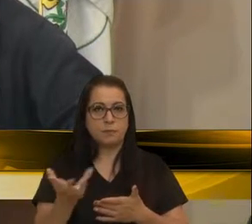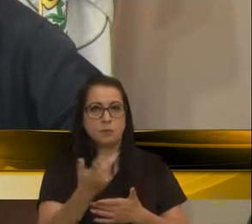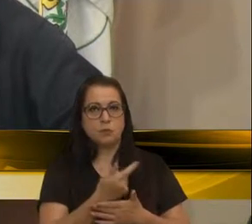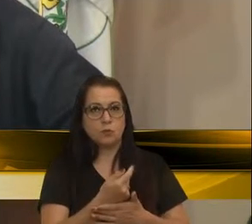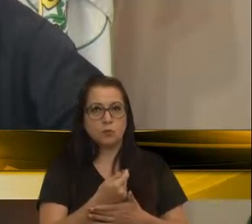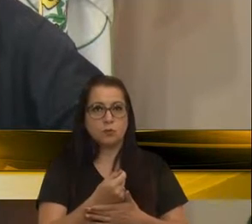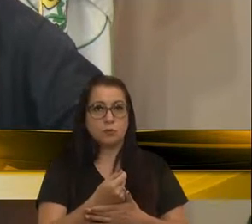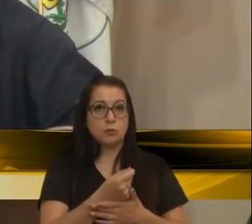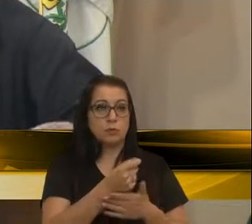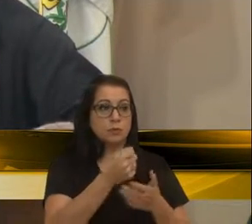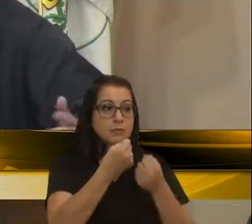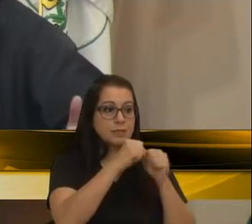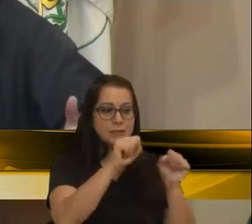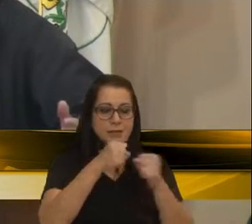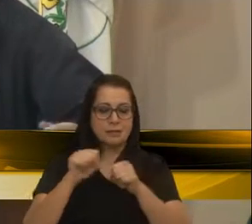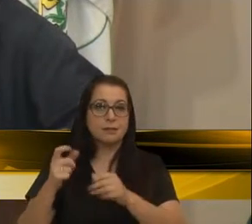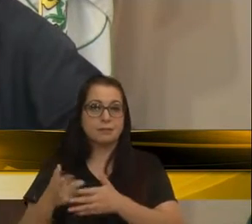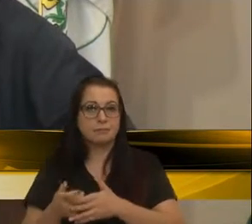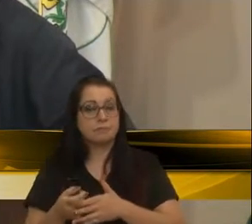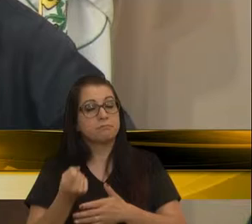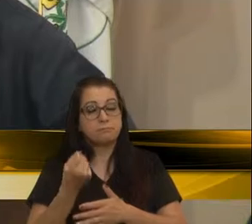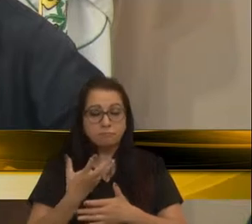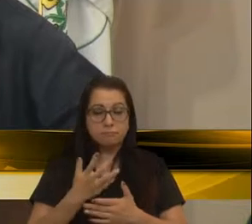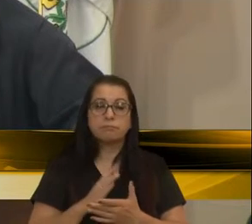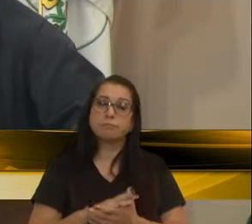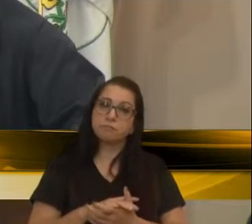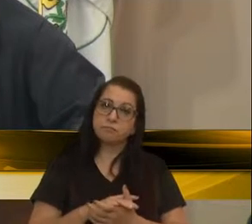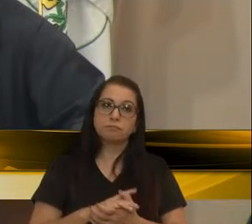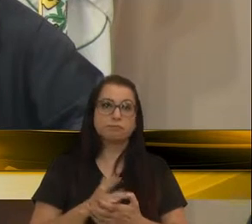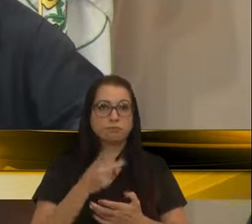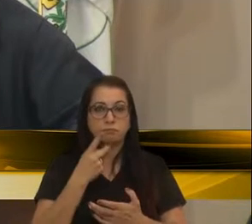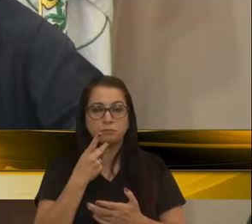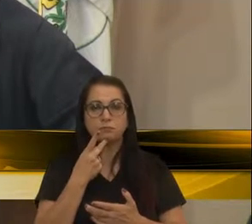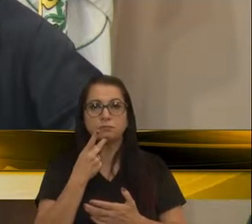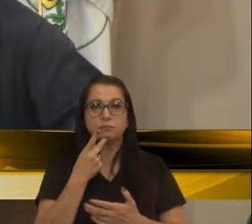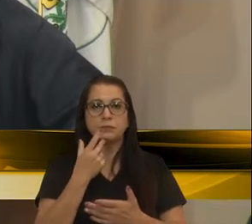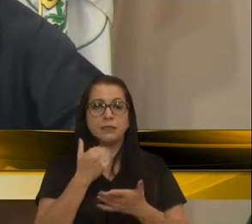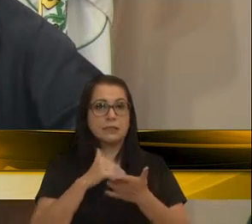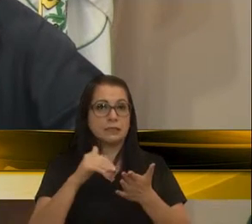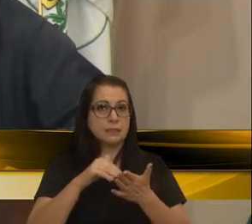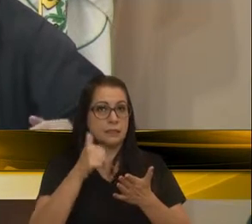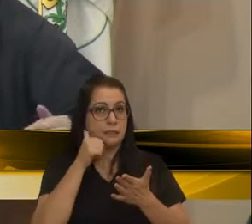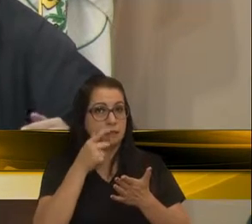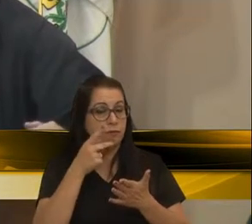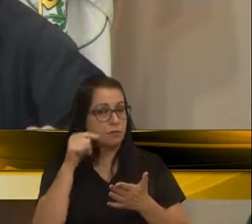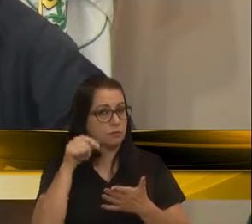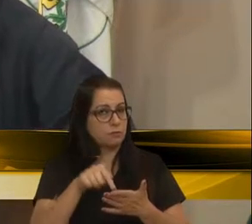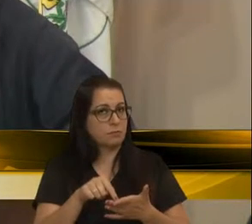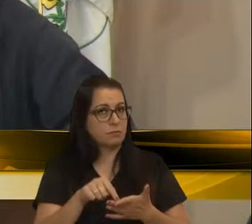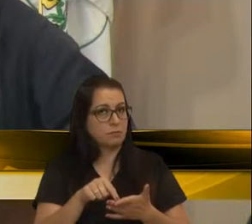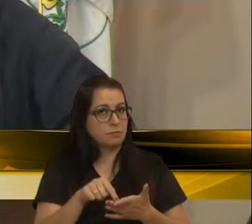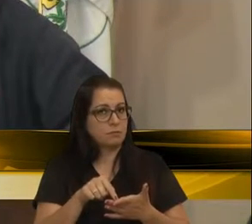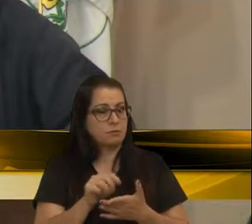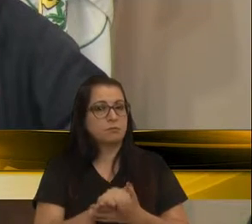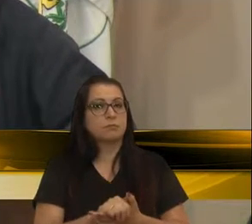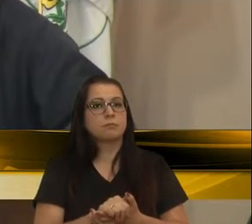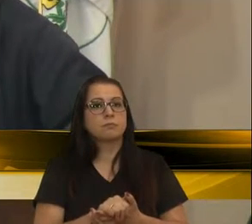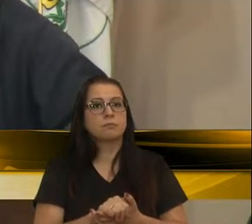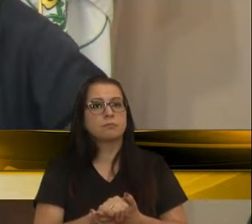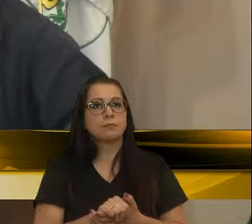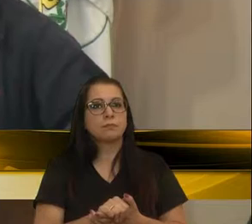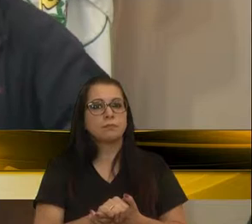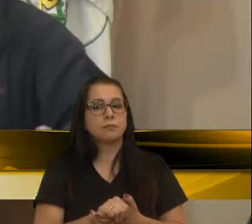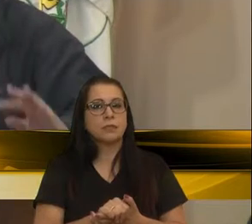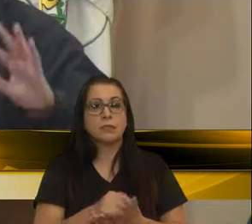suas rúbricas. Muito bem. Eu estou falando o que a secretária disse aqui, de